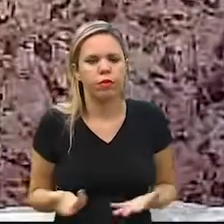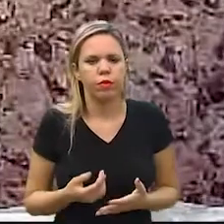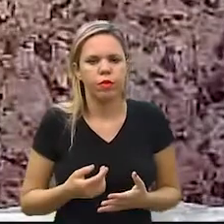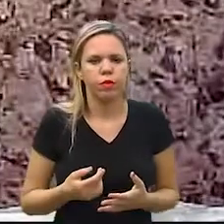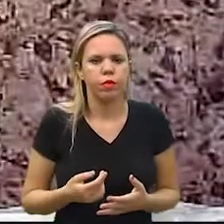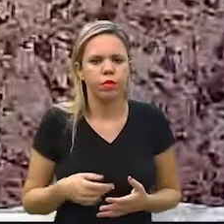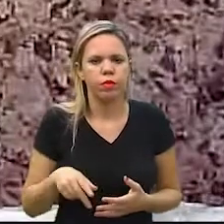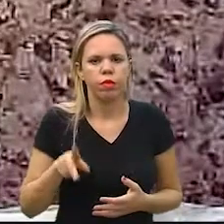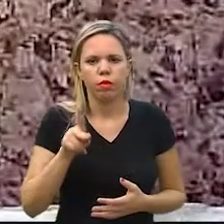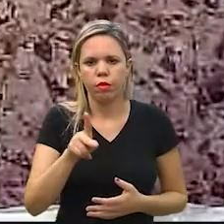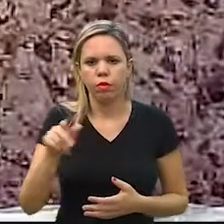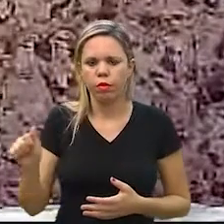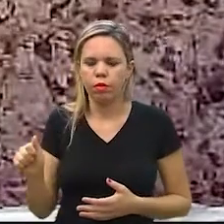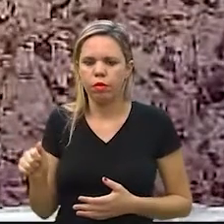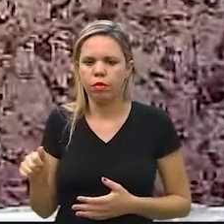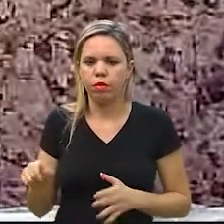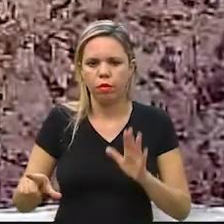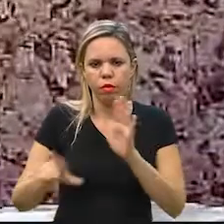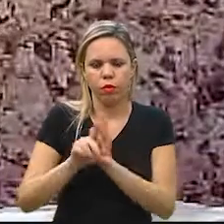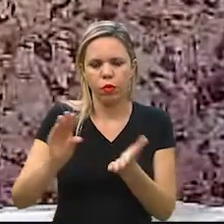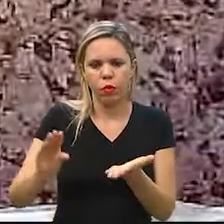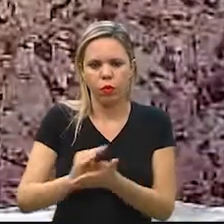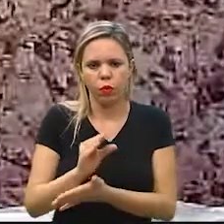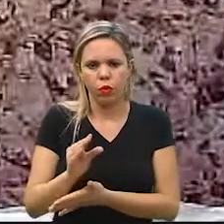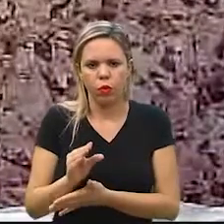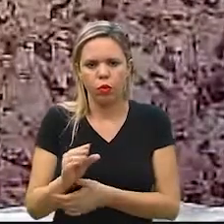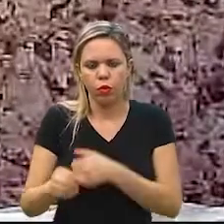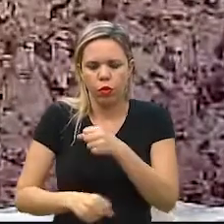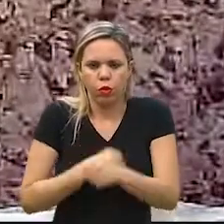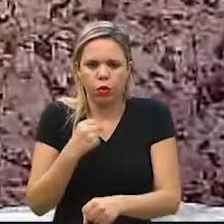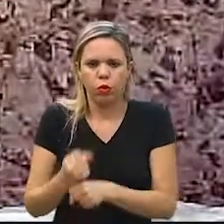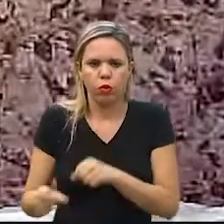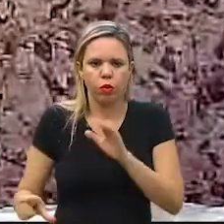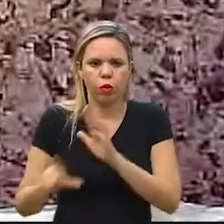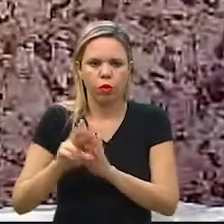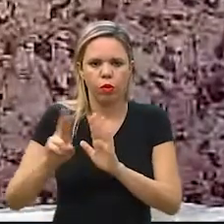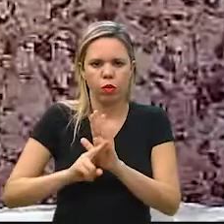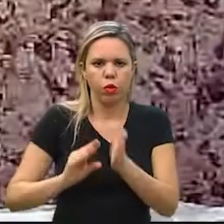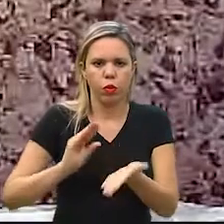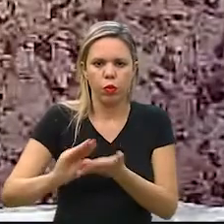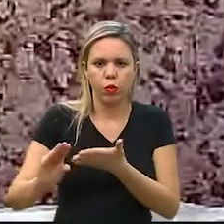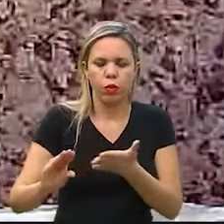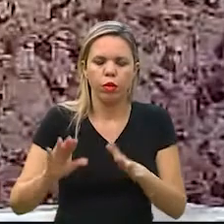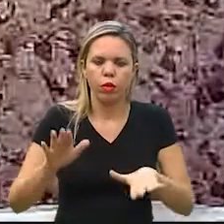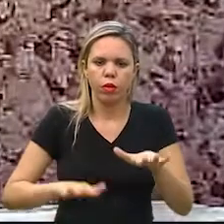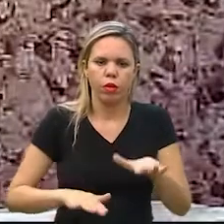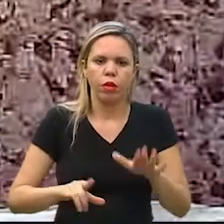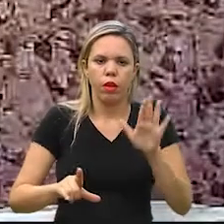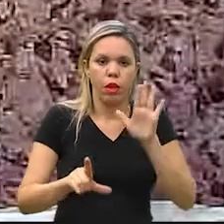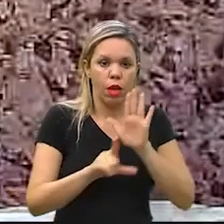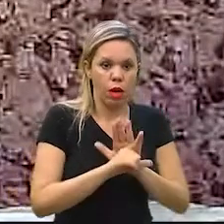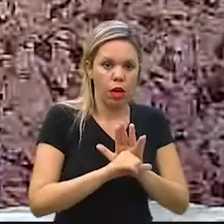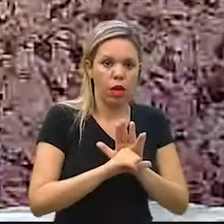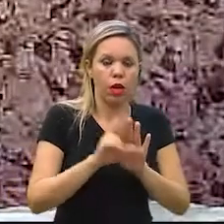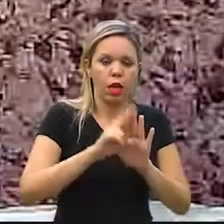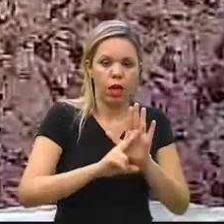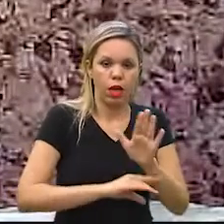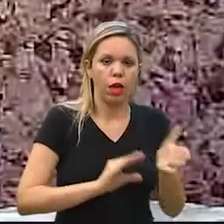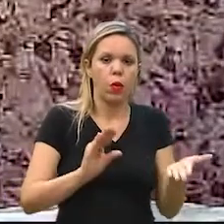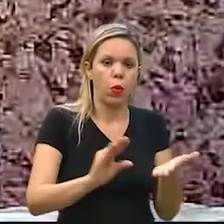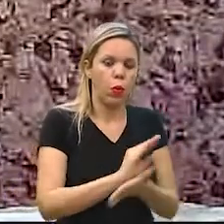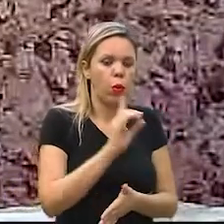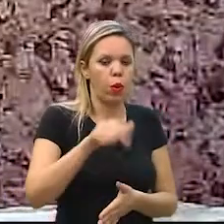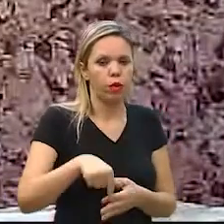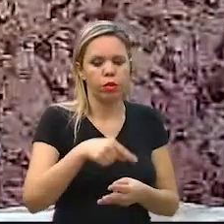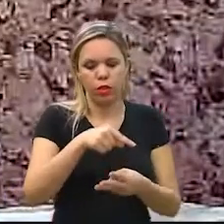do PPA e da Lei Orçamentária Anual do que na Lei de Diretrizes Orçamentárias. A Lei de Diretrizes Orçamentárias, das três, ela é